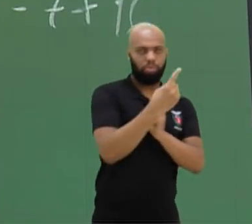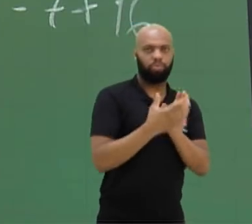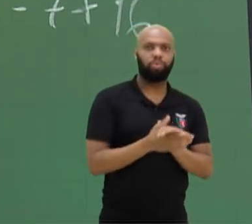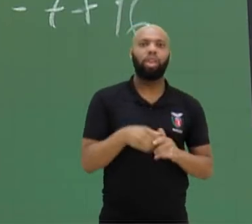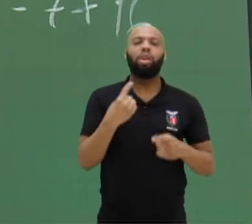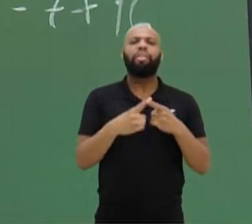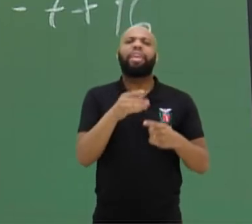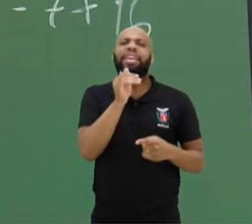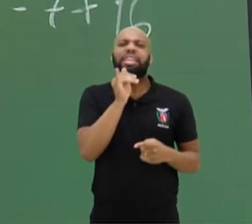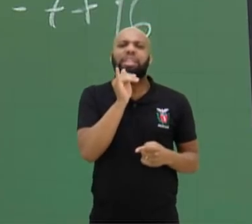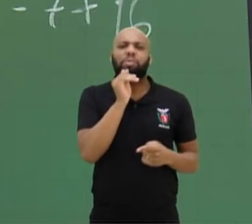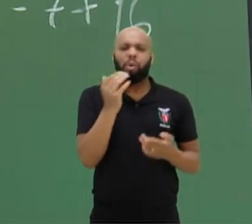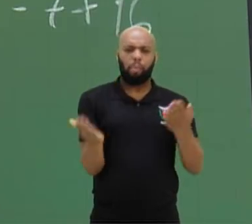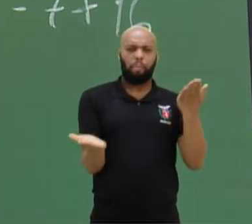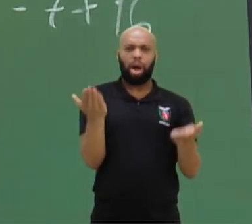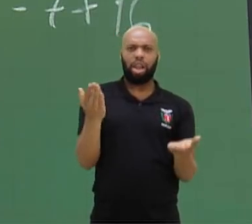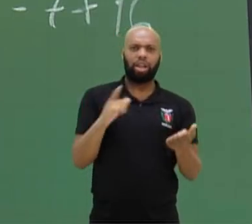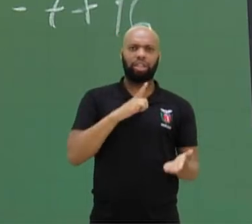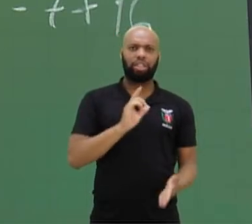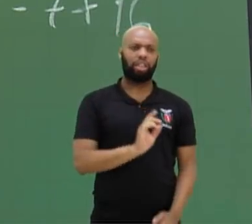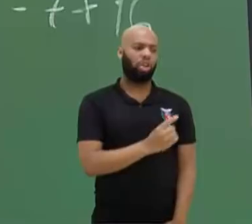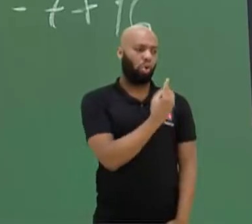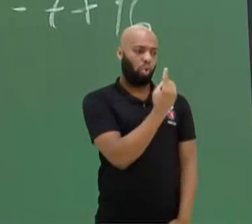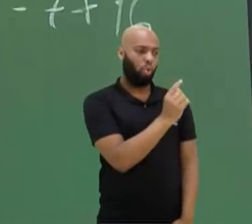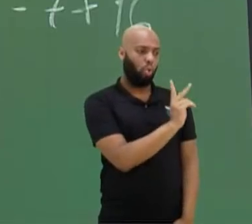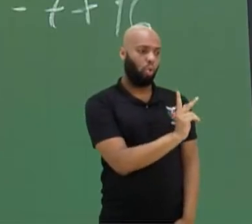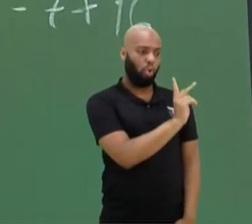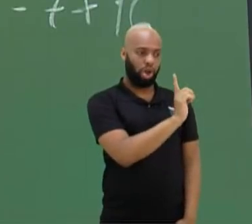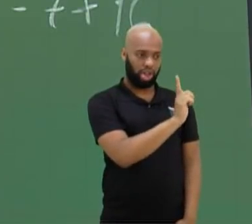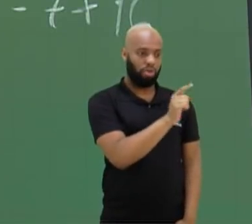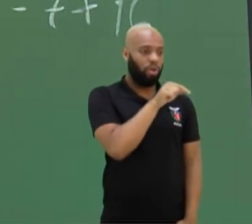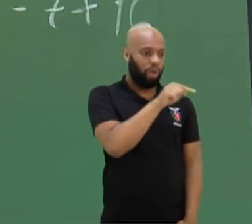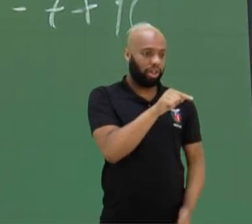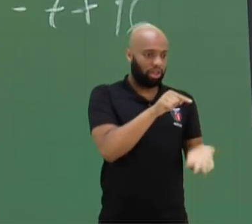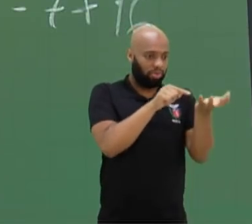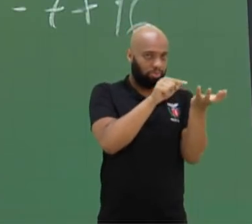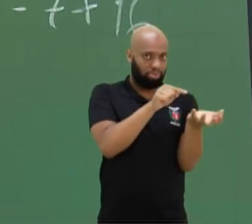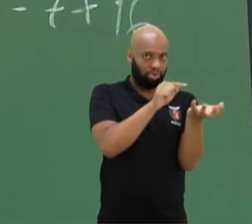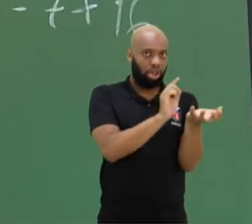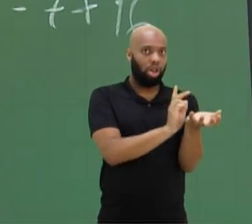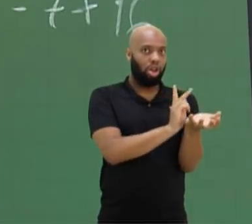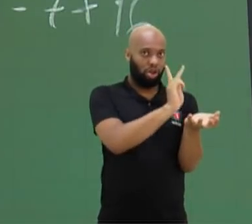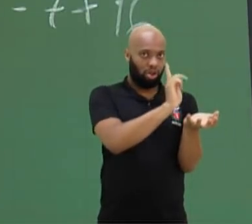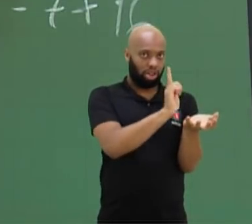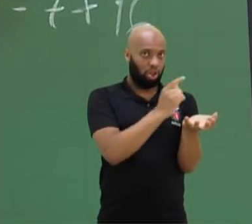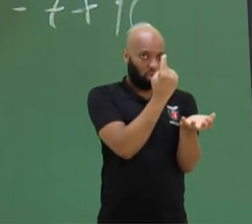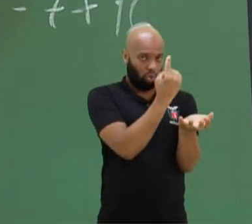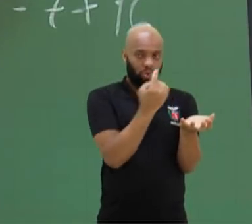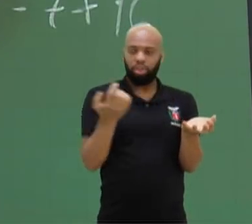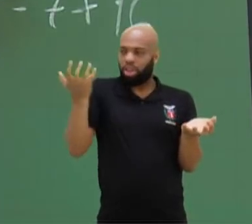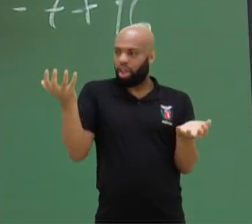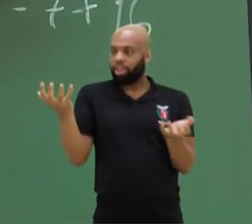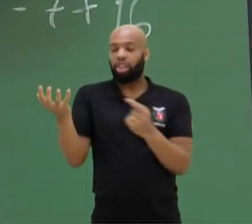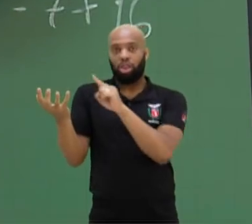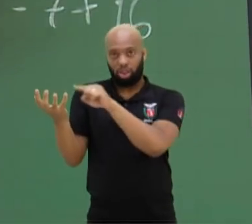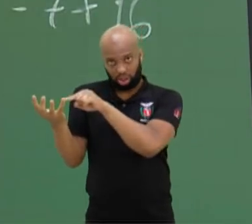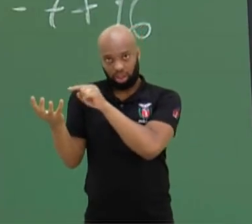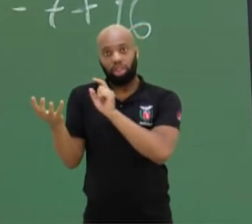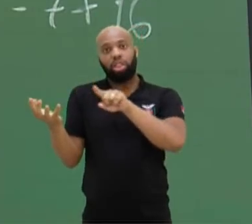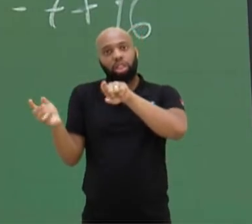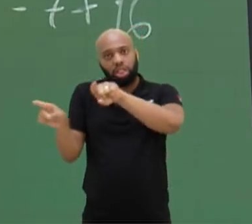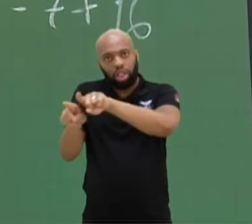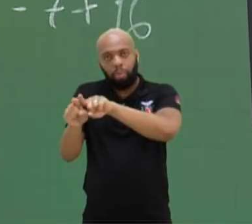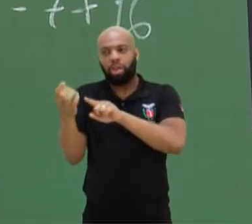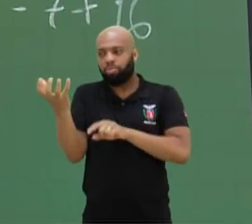uma balança. Coloca um peso de 1 kg de um lado, de 1 kg do outro. Mudou alguma coisa? Não, a balança continua, a igualdade continua. Mas isso